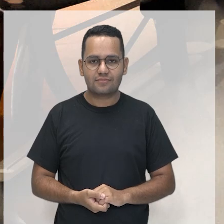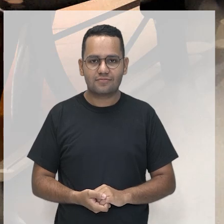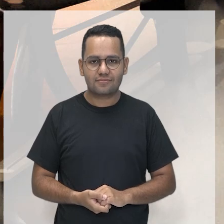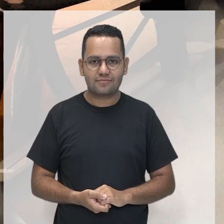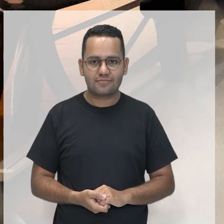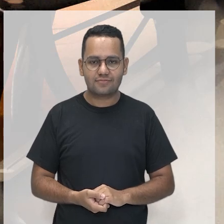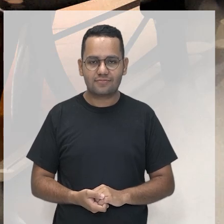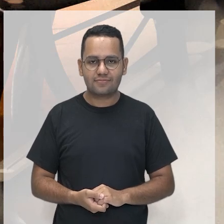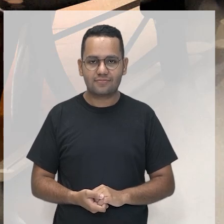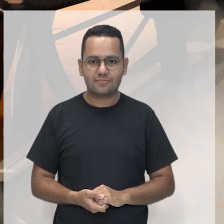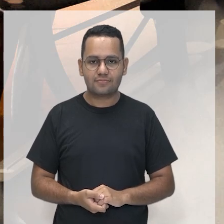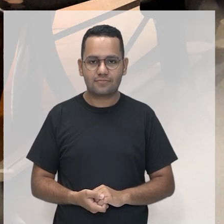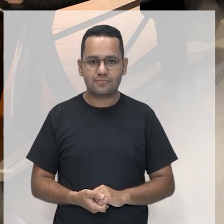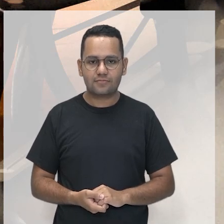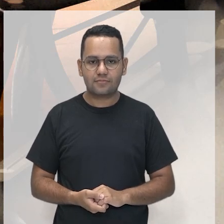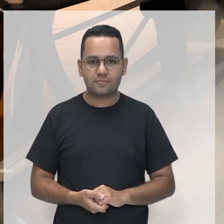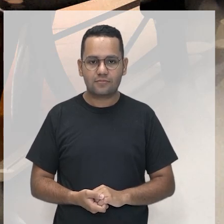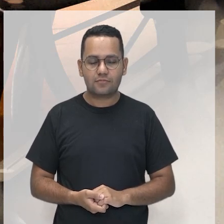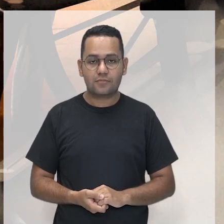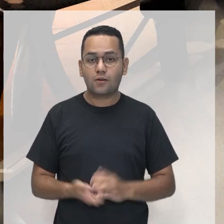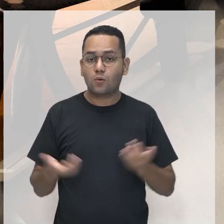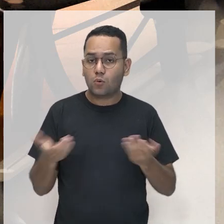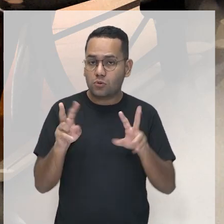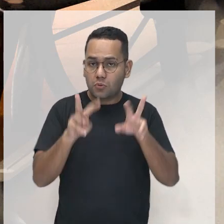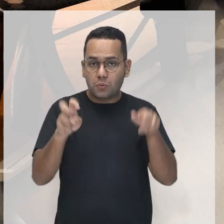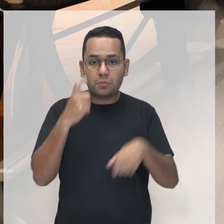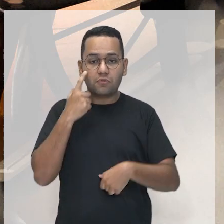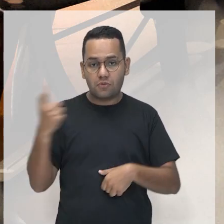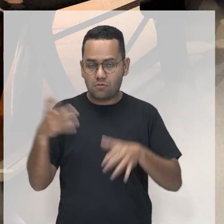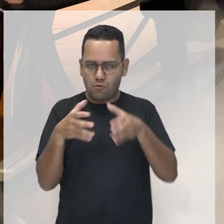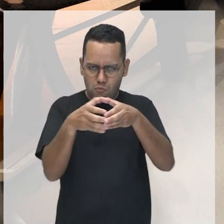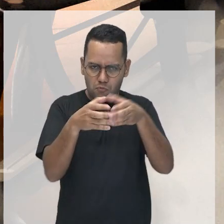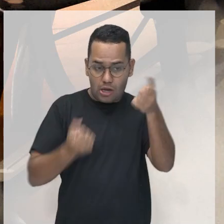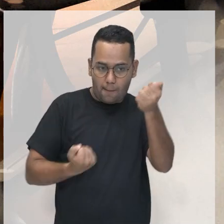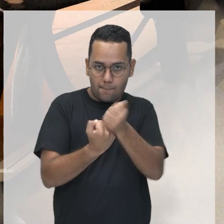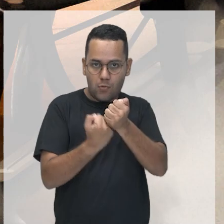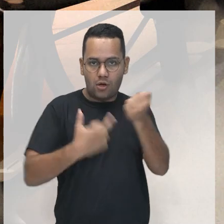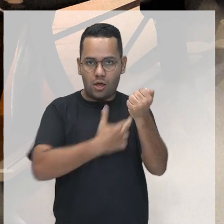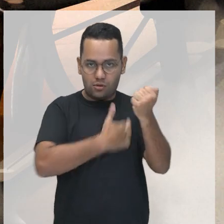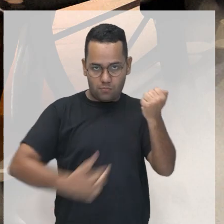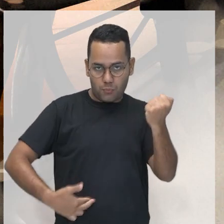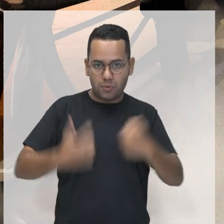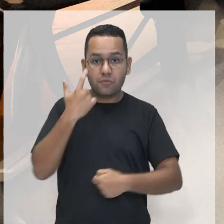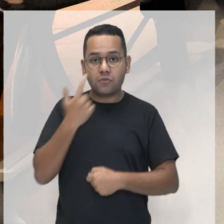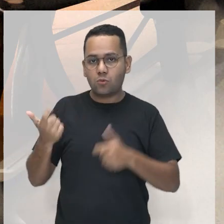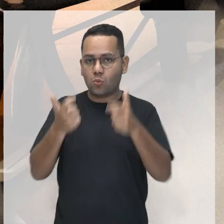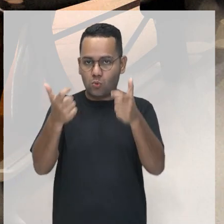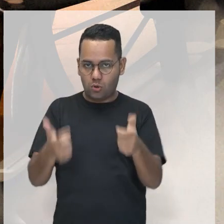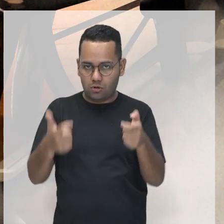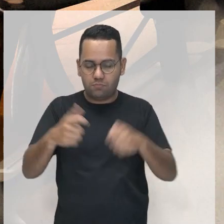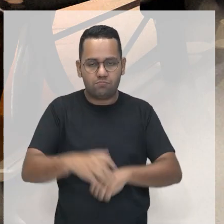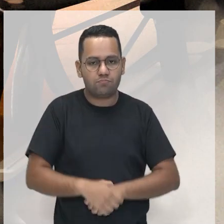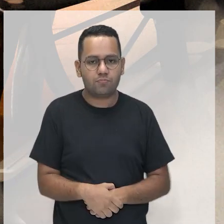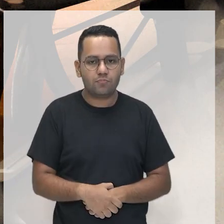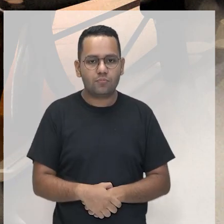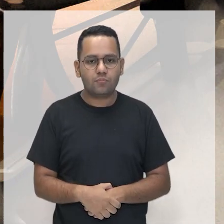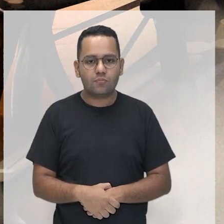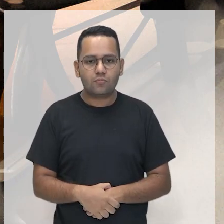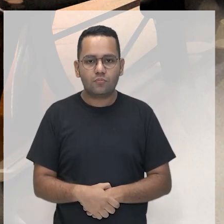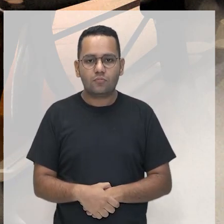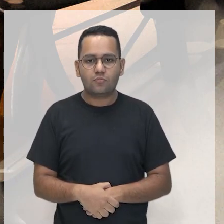Olá, queridos! Vamos conhecer o movimento republicano. Estamos aqui no cenário que demonstra justamente esse